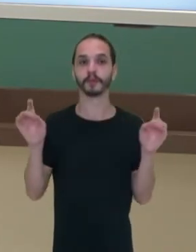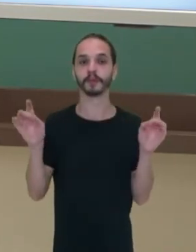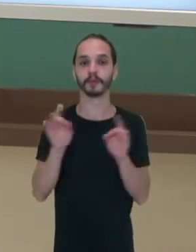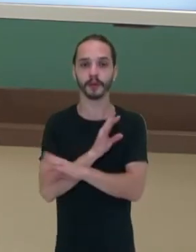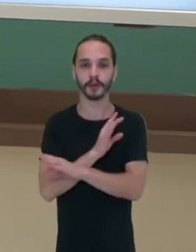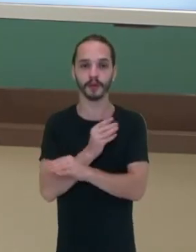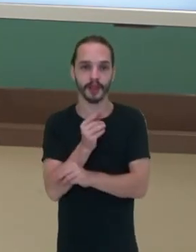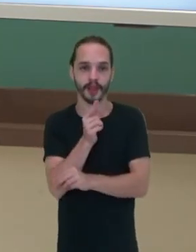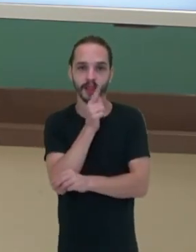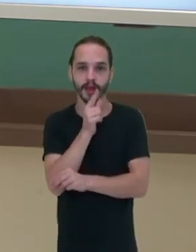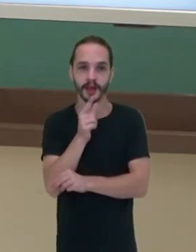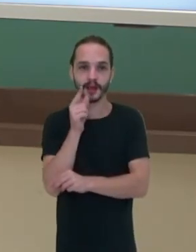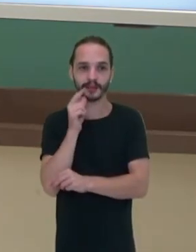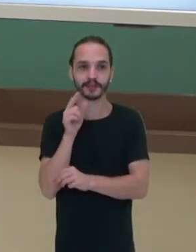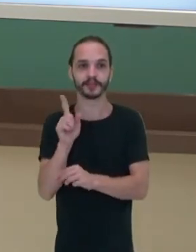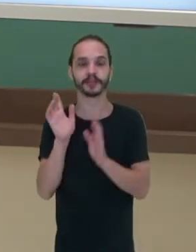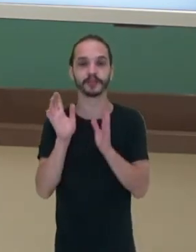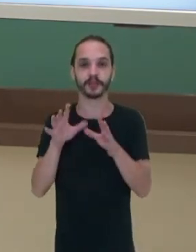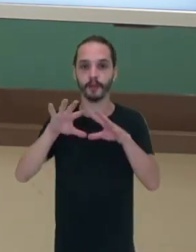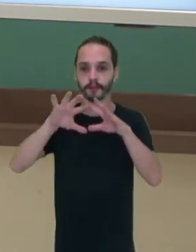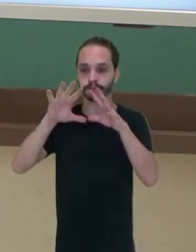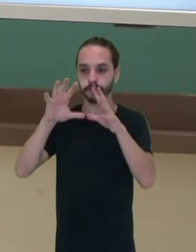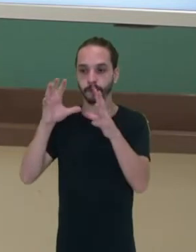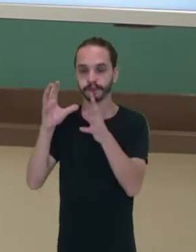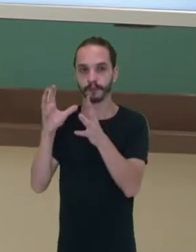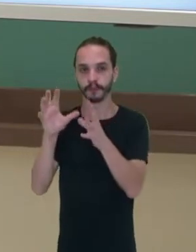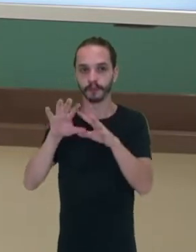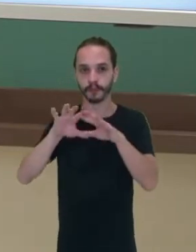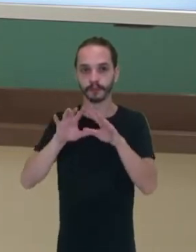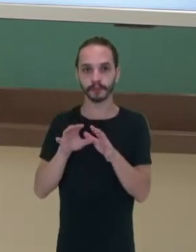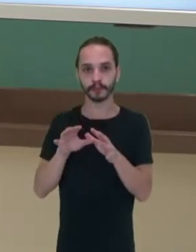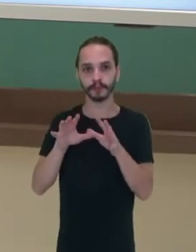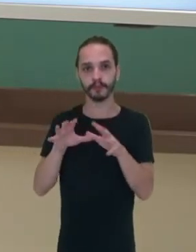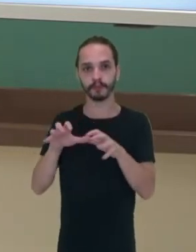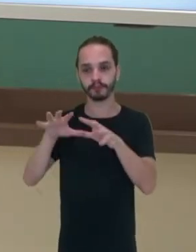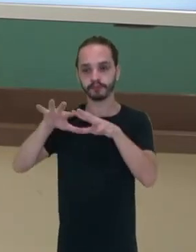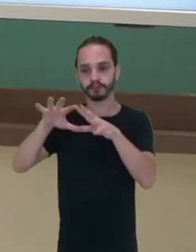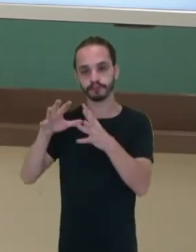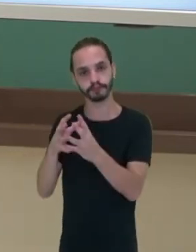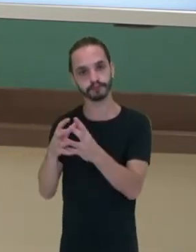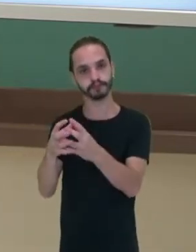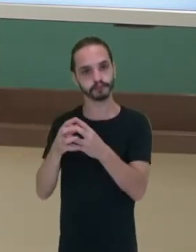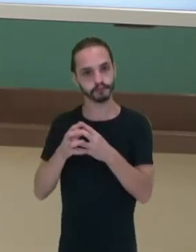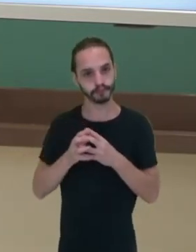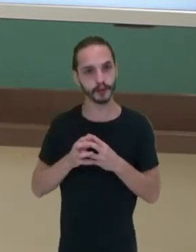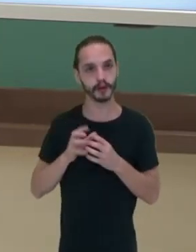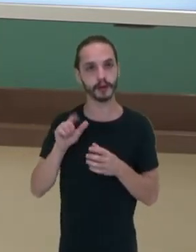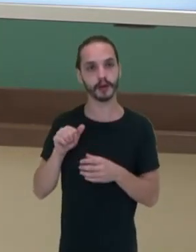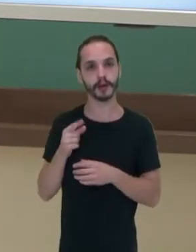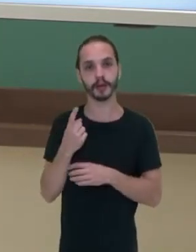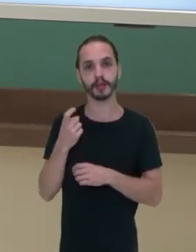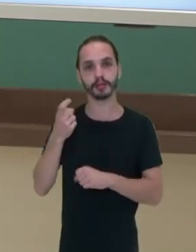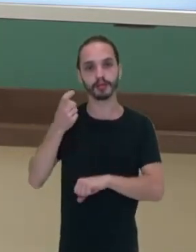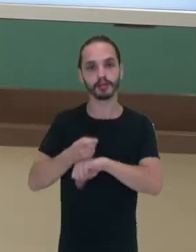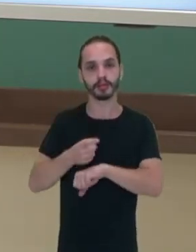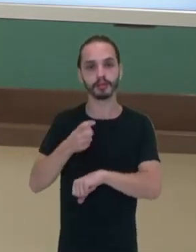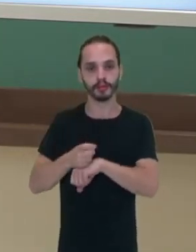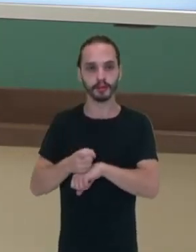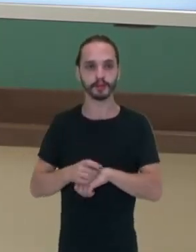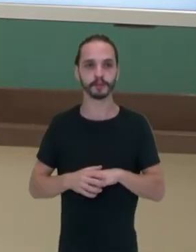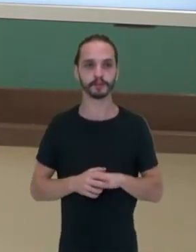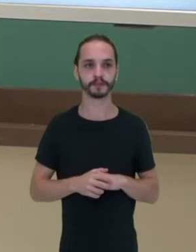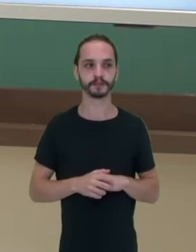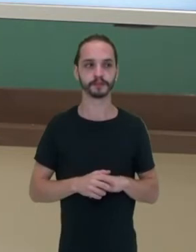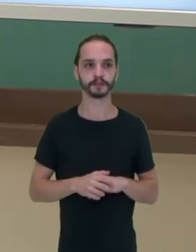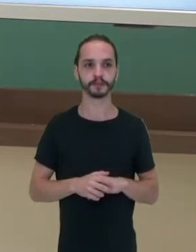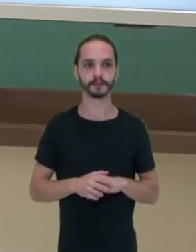lanchinho aqui, ó, já devorado por um processo chamado de fagocitose, por ser um alimento sólido, ok? Então